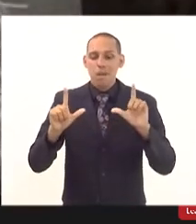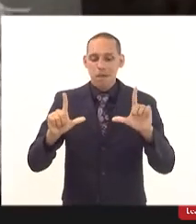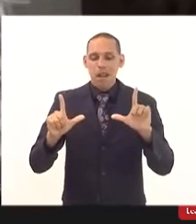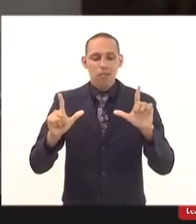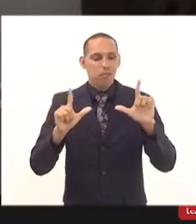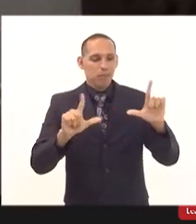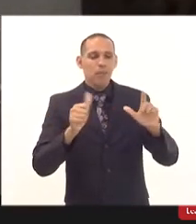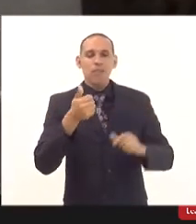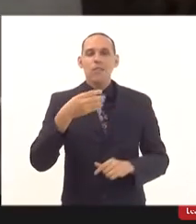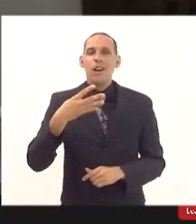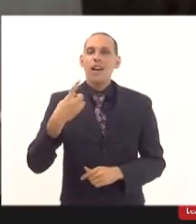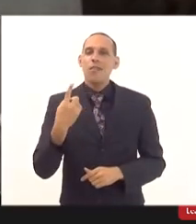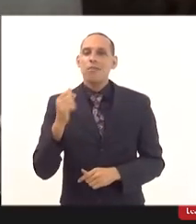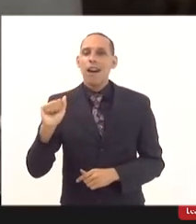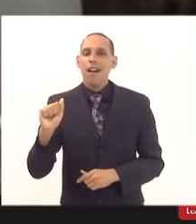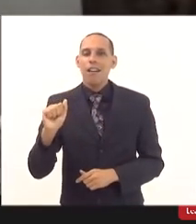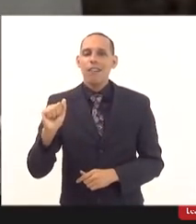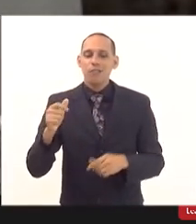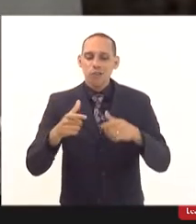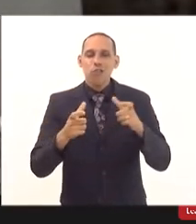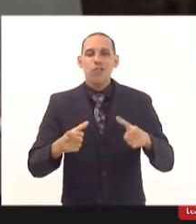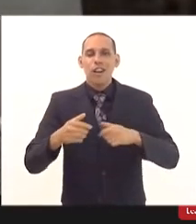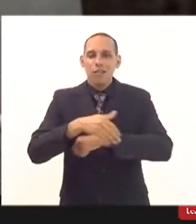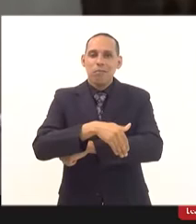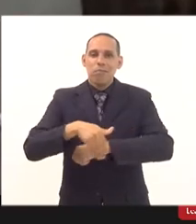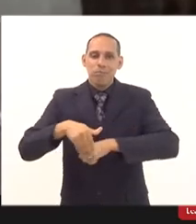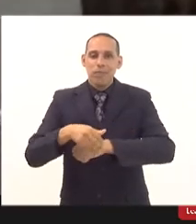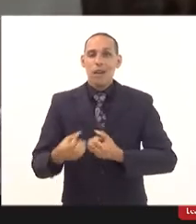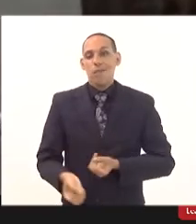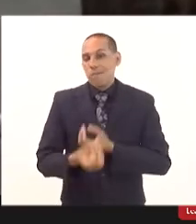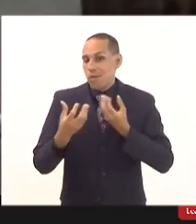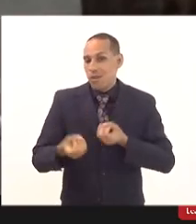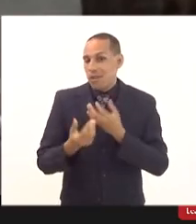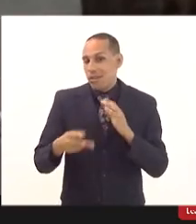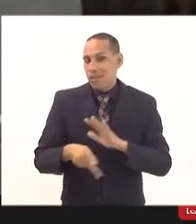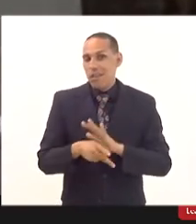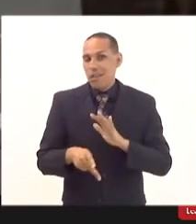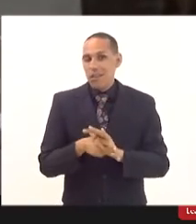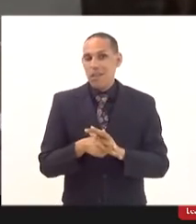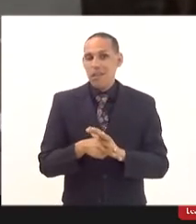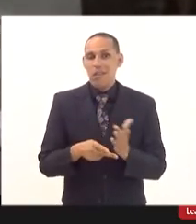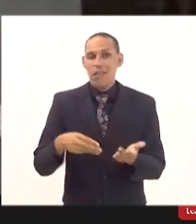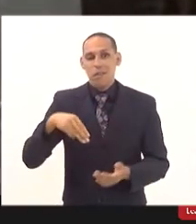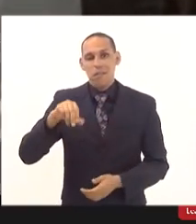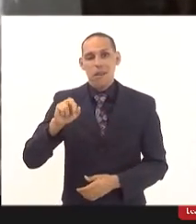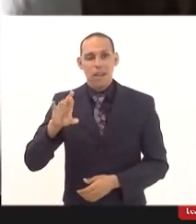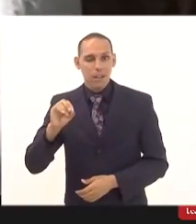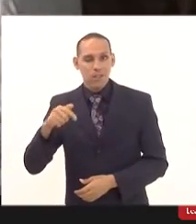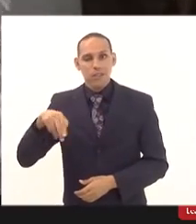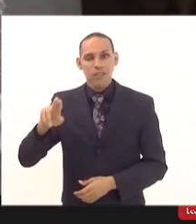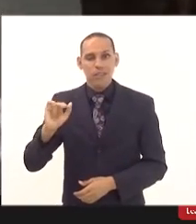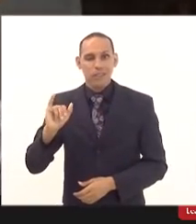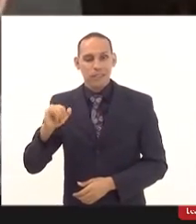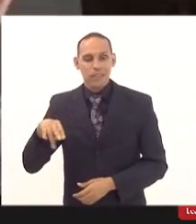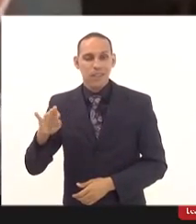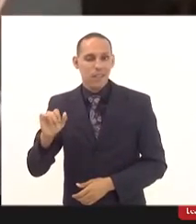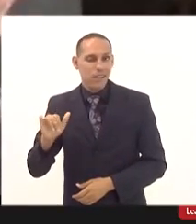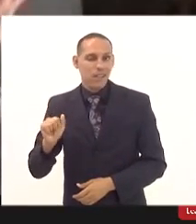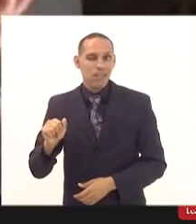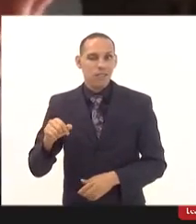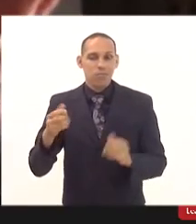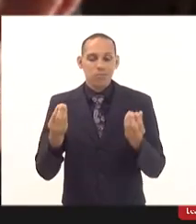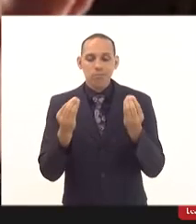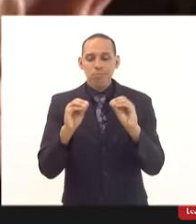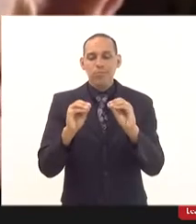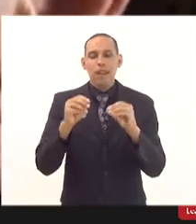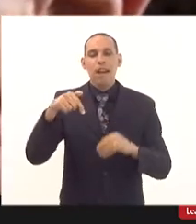no 141 aí a a poesia do Mario Quintana dizendo aqui existiu